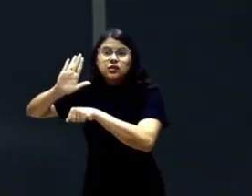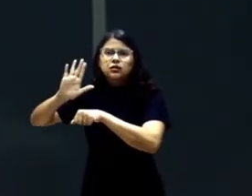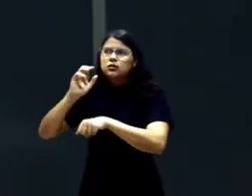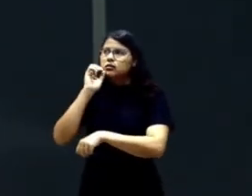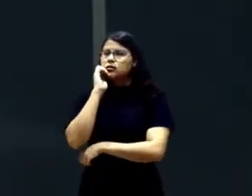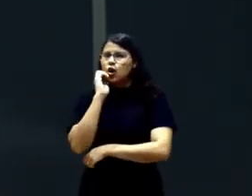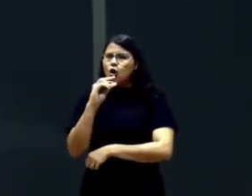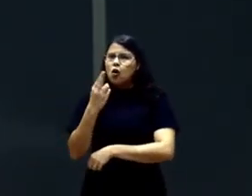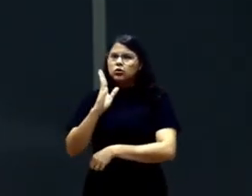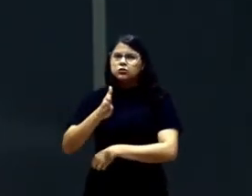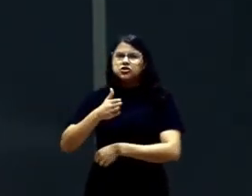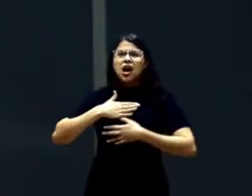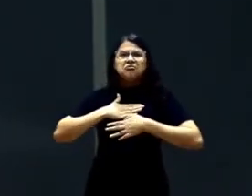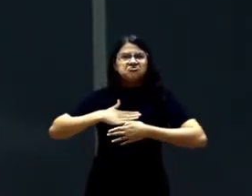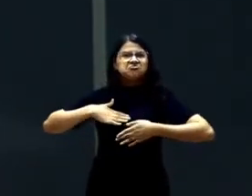necessário.